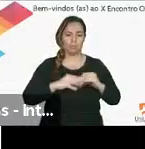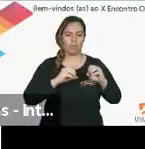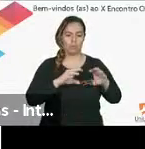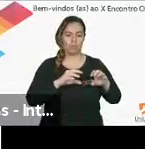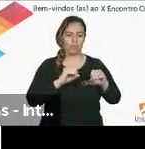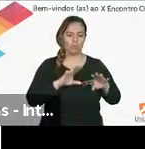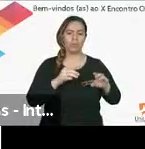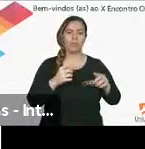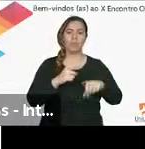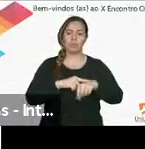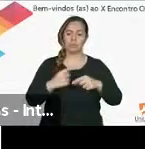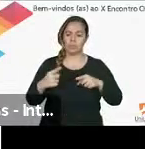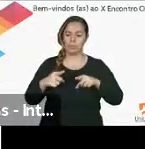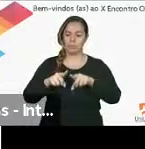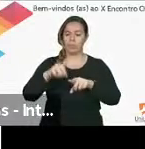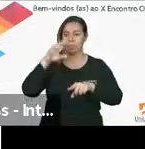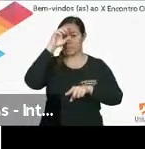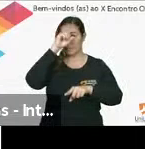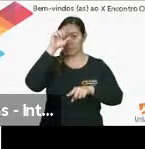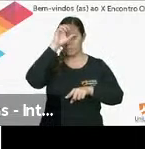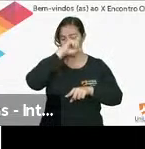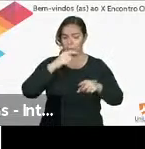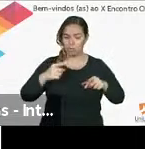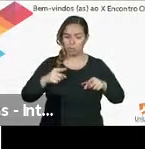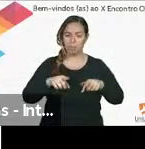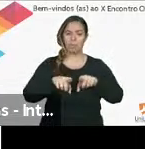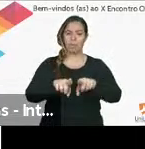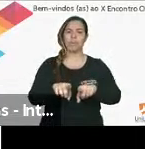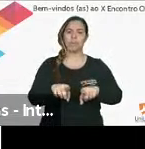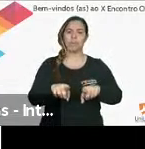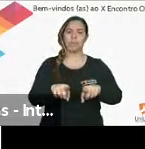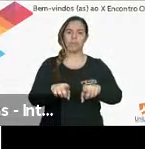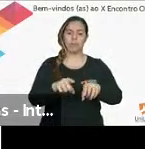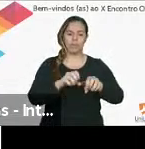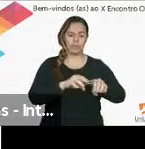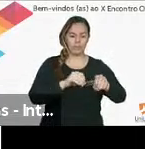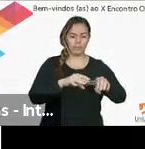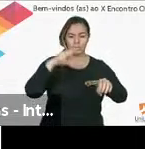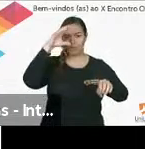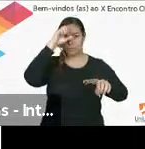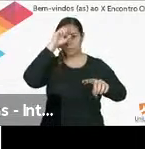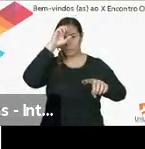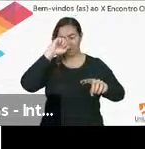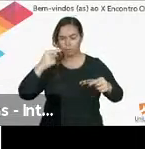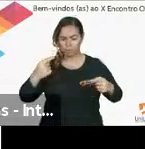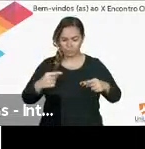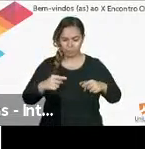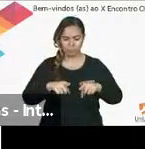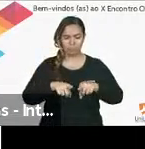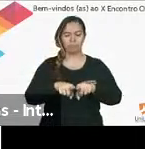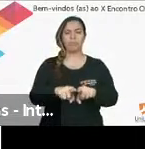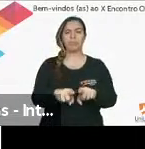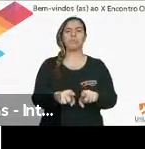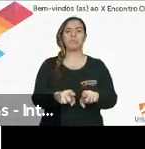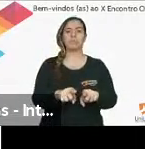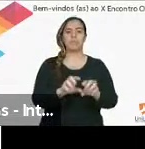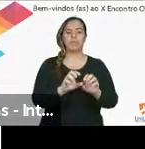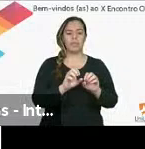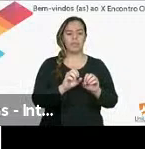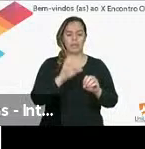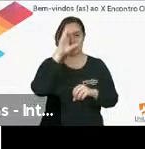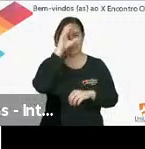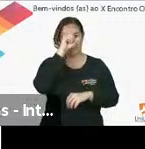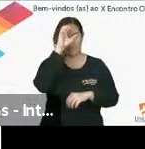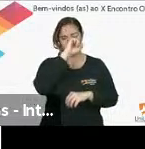tempo. Todos nós aprendemos e ensinamos ao mesmo tempo. Aprender é como viver.